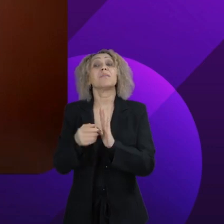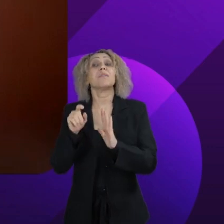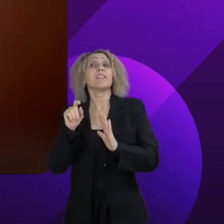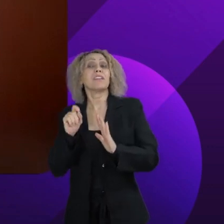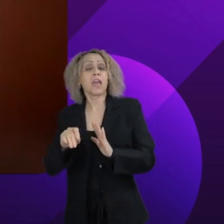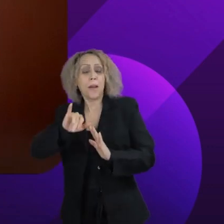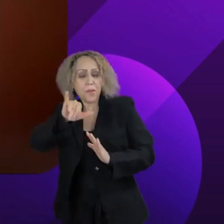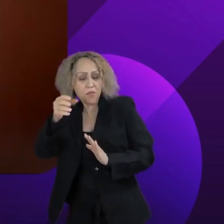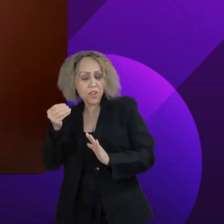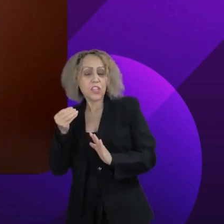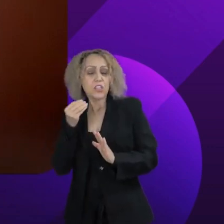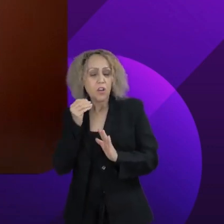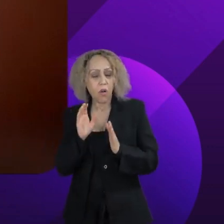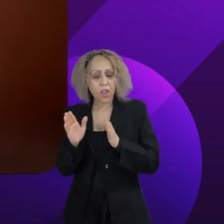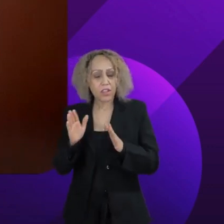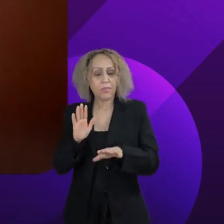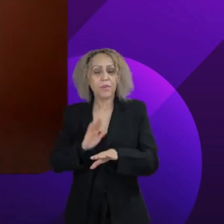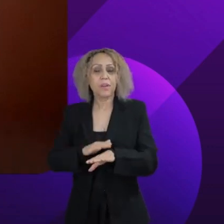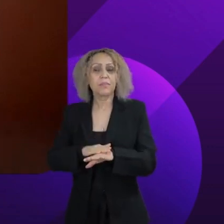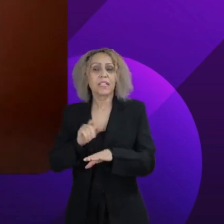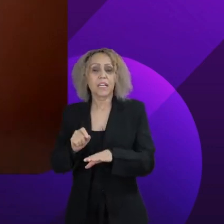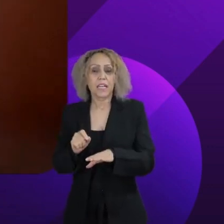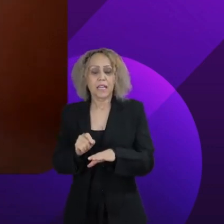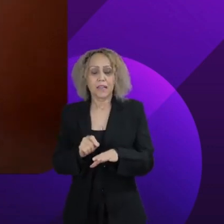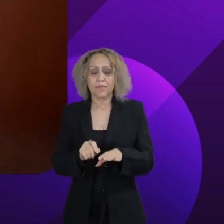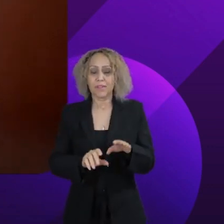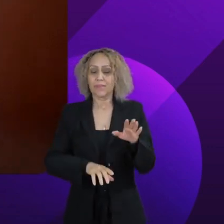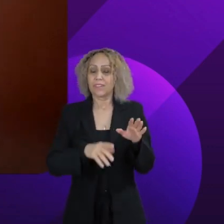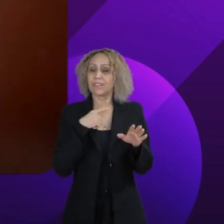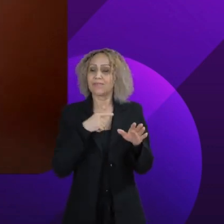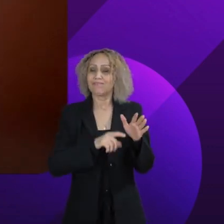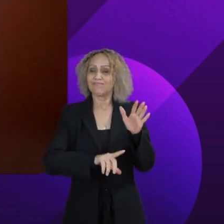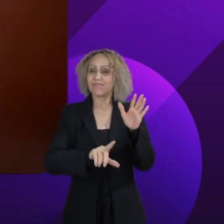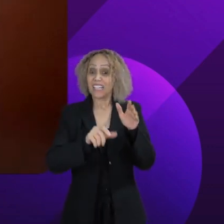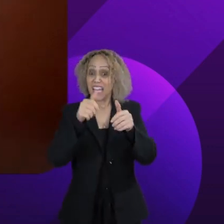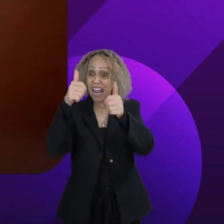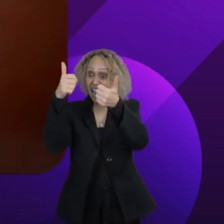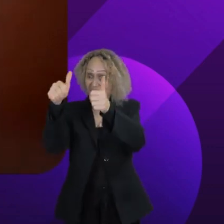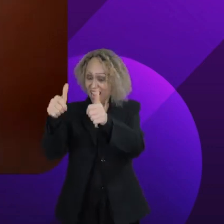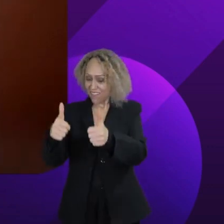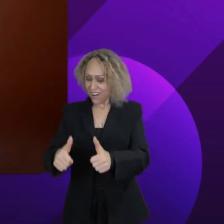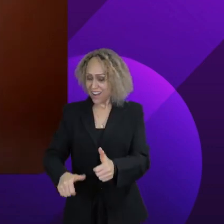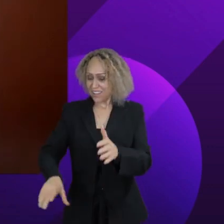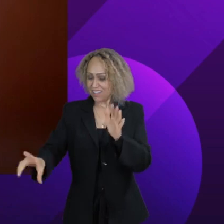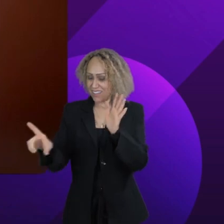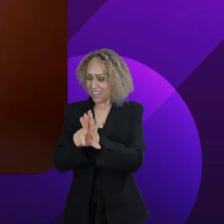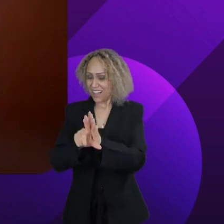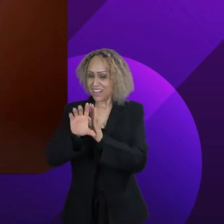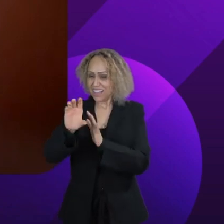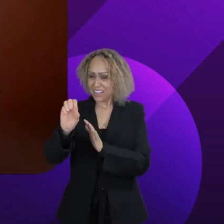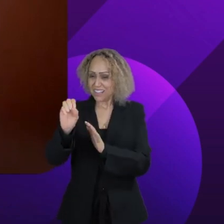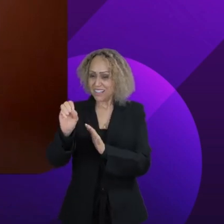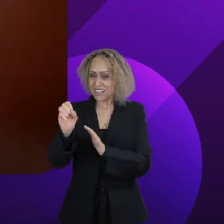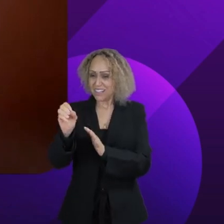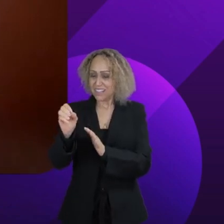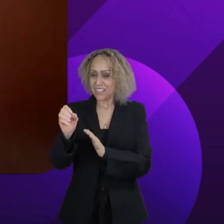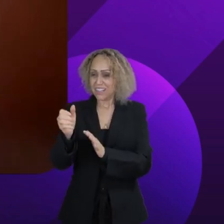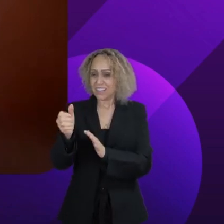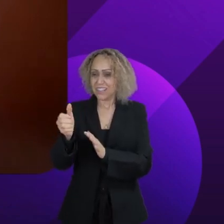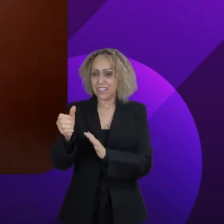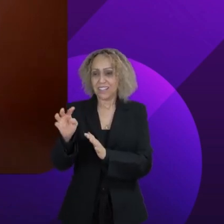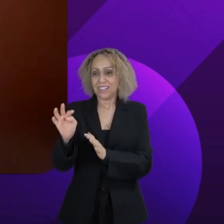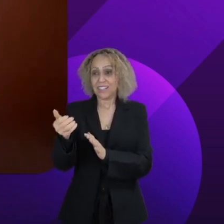lei de cotas. A avaliação significaria o fim. E nós fizemos questão de construir